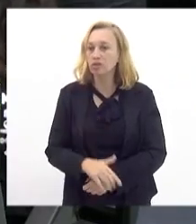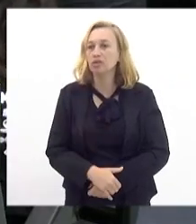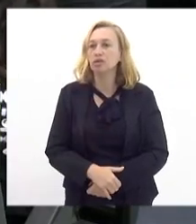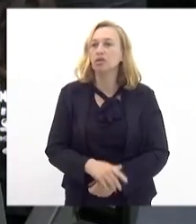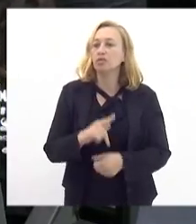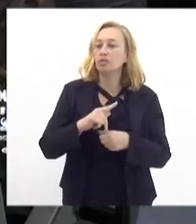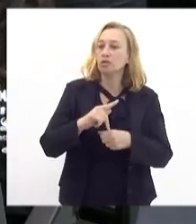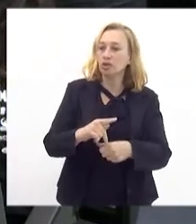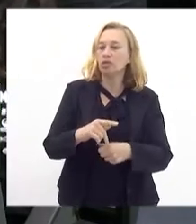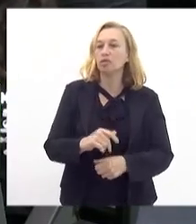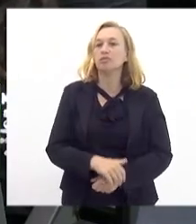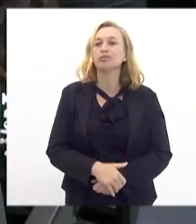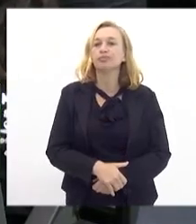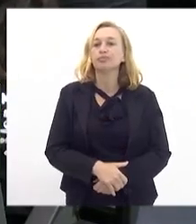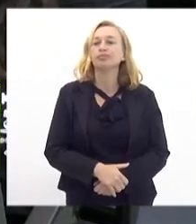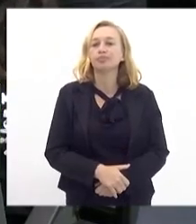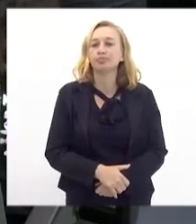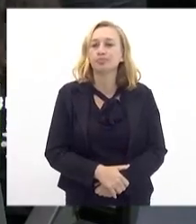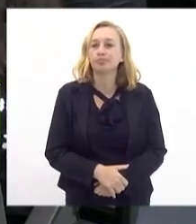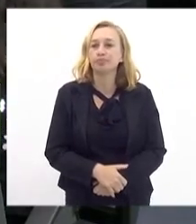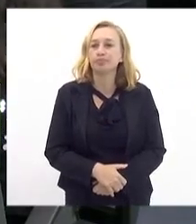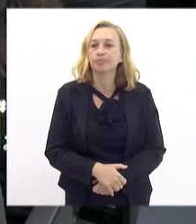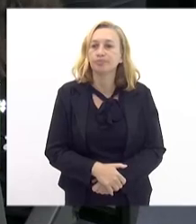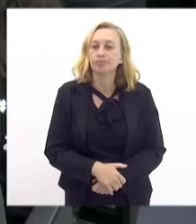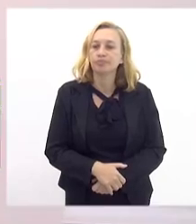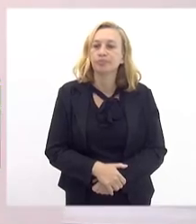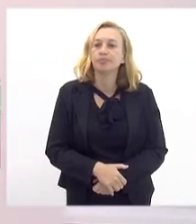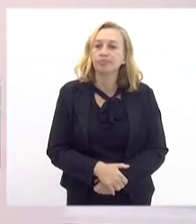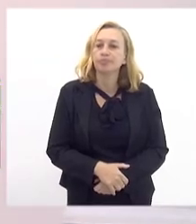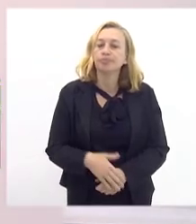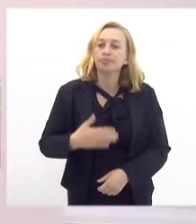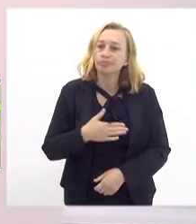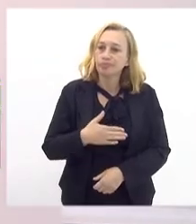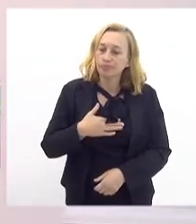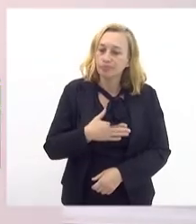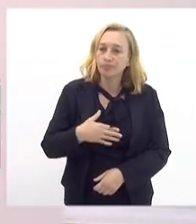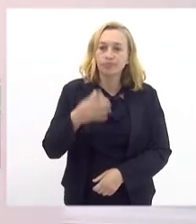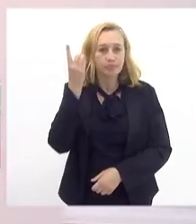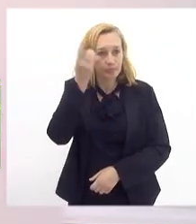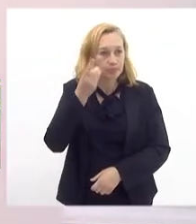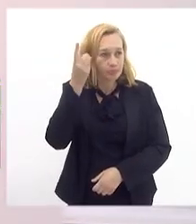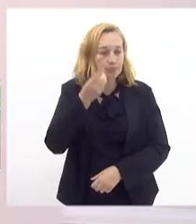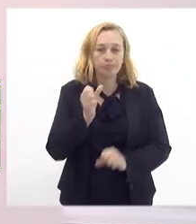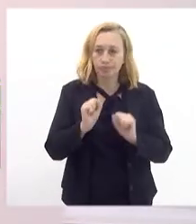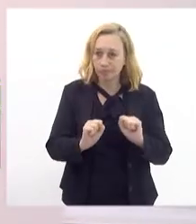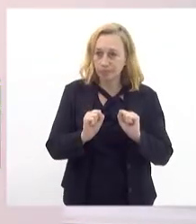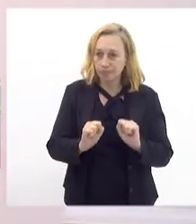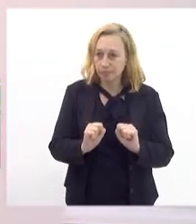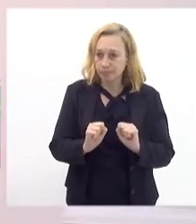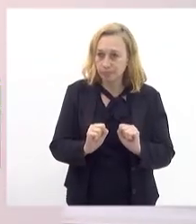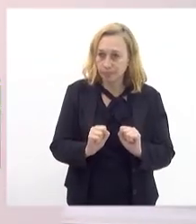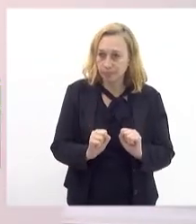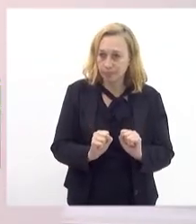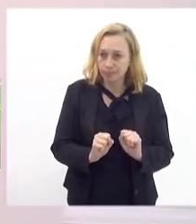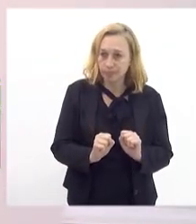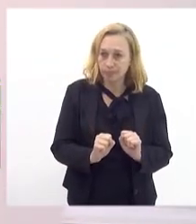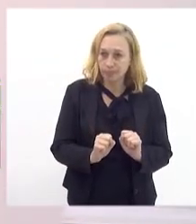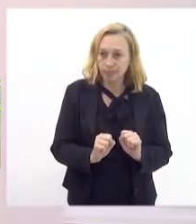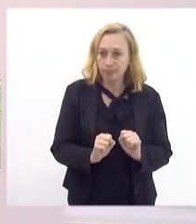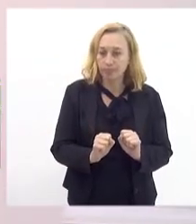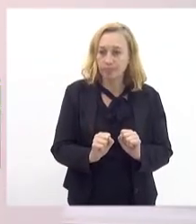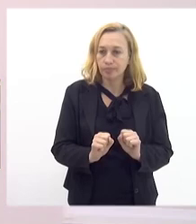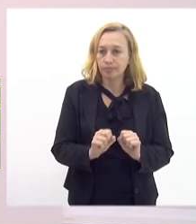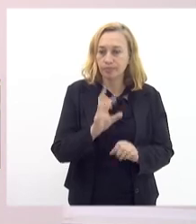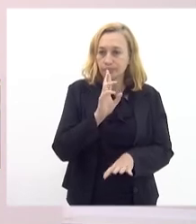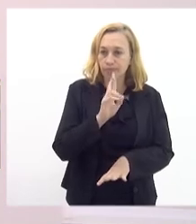procurador e eu gostaria da deputada se fosse possível também na na formulação